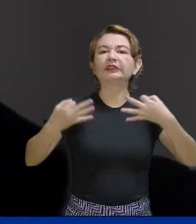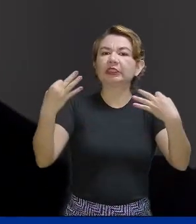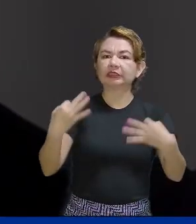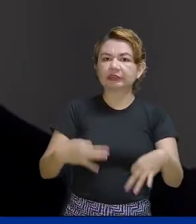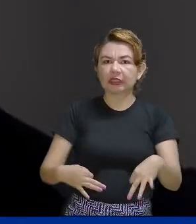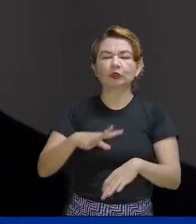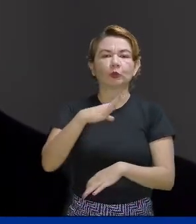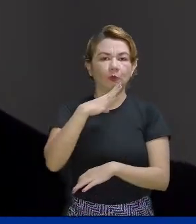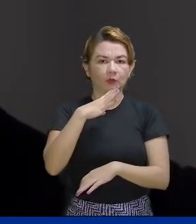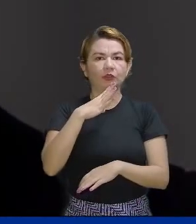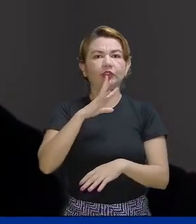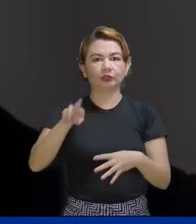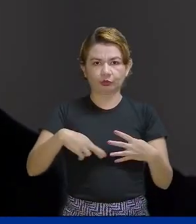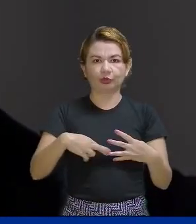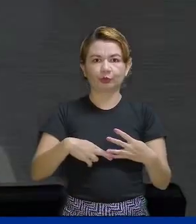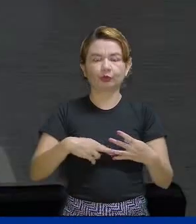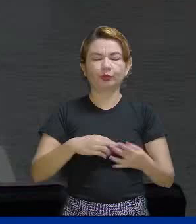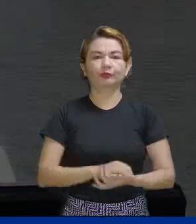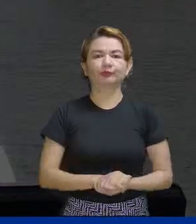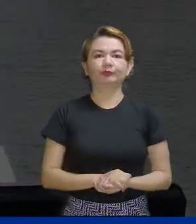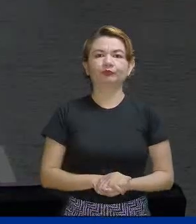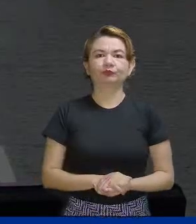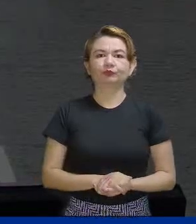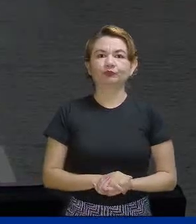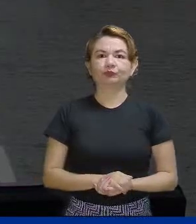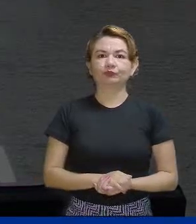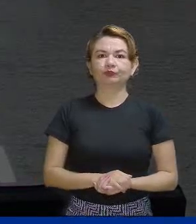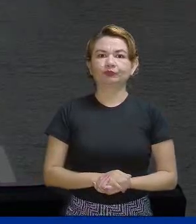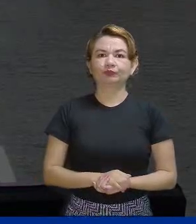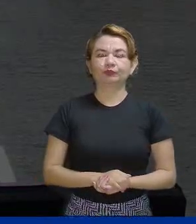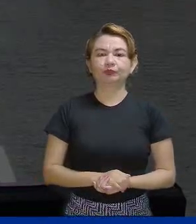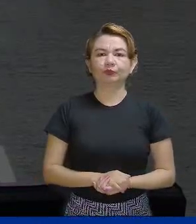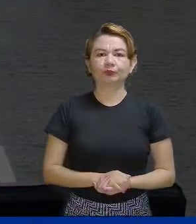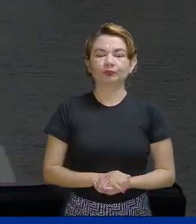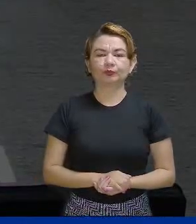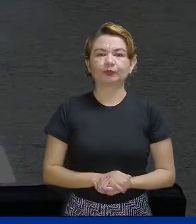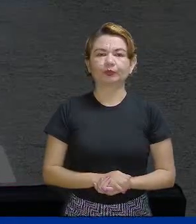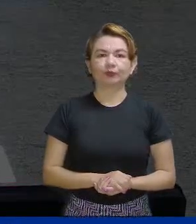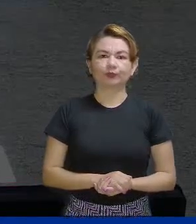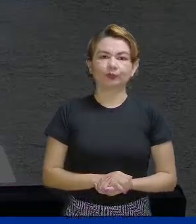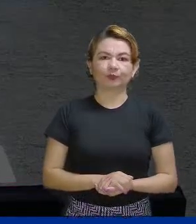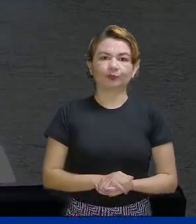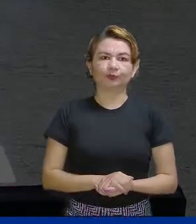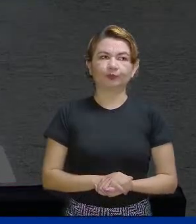Valente. ser conhecido. Não vejo divergência, Vossa Excelência.